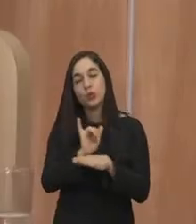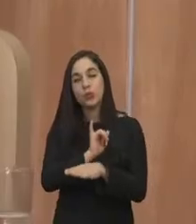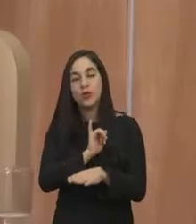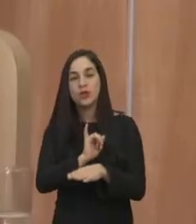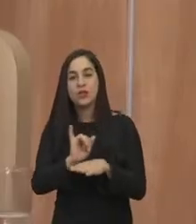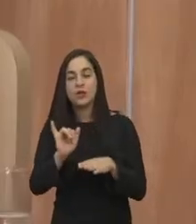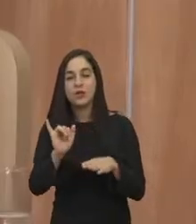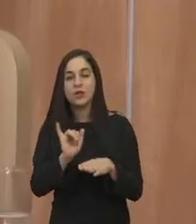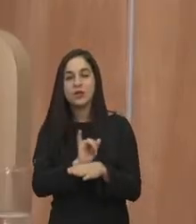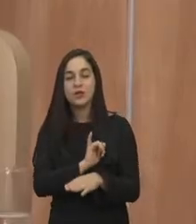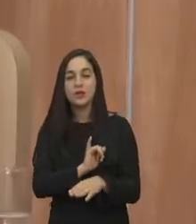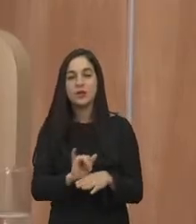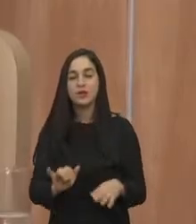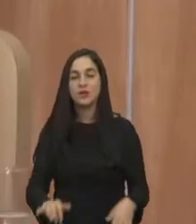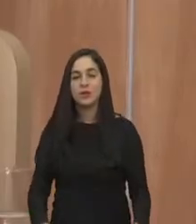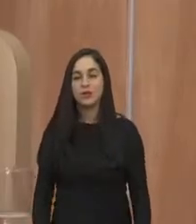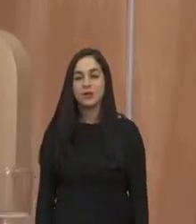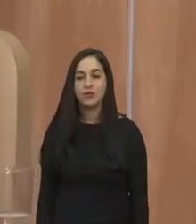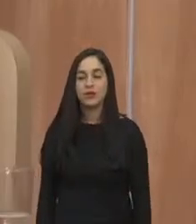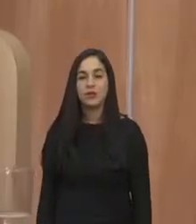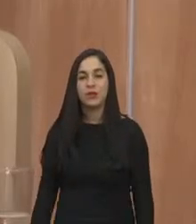reitoria que